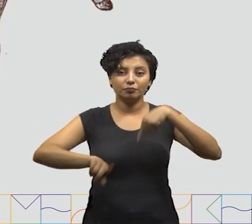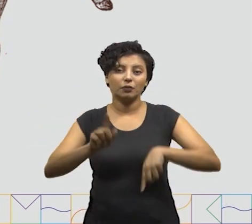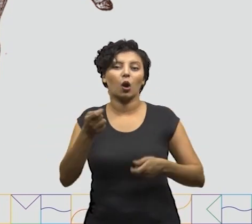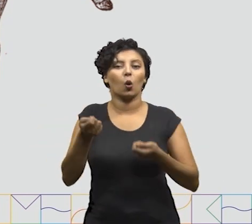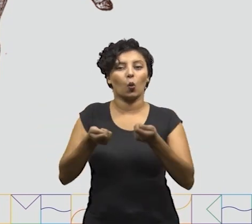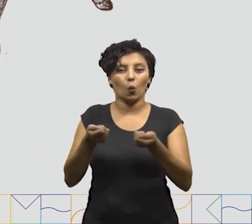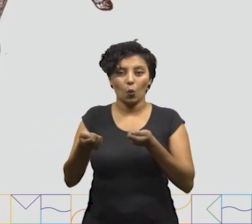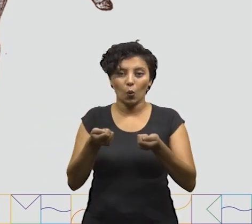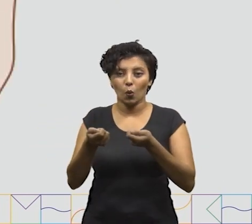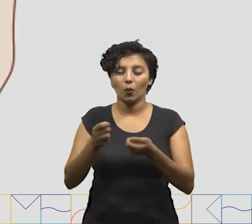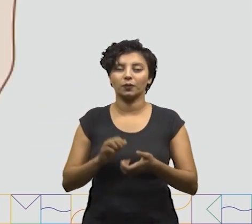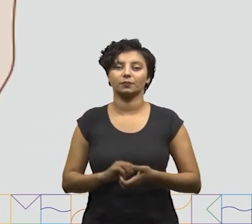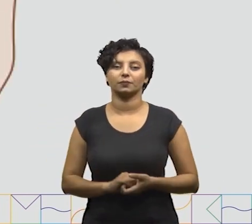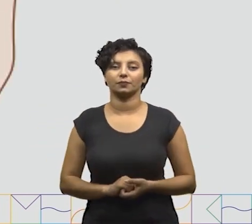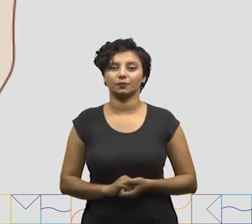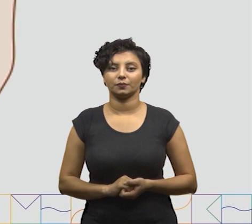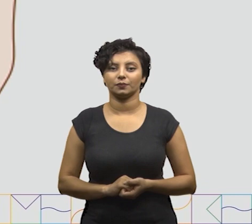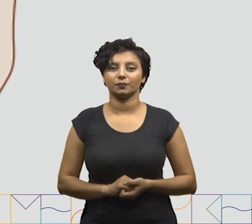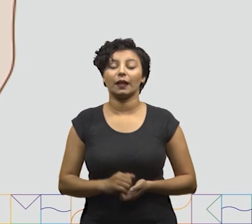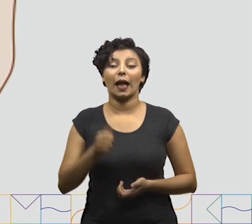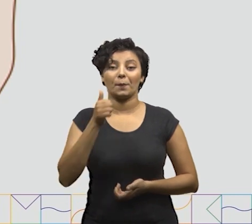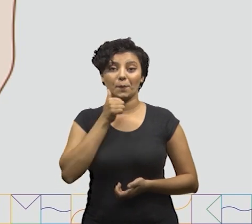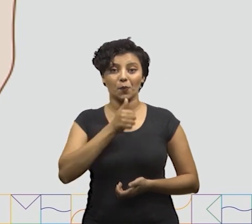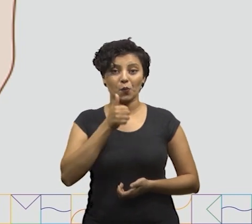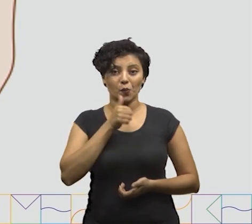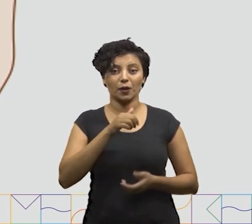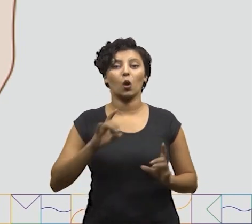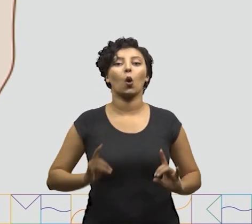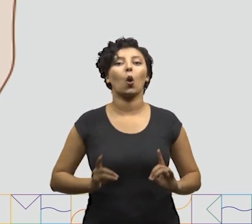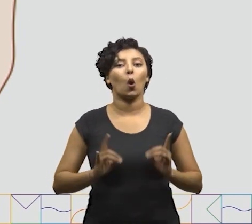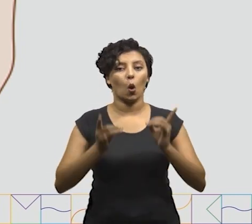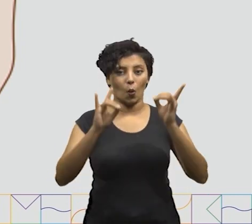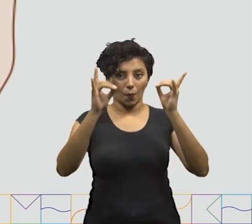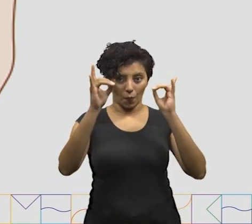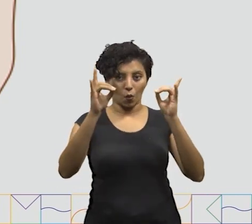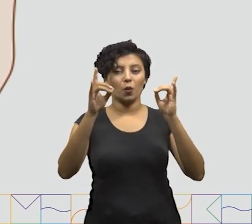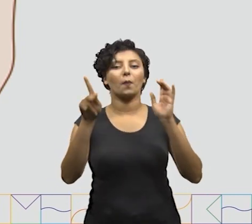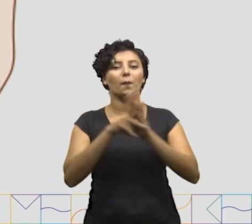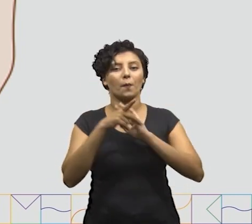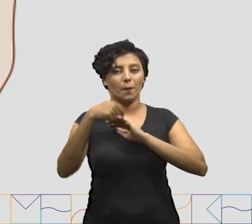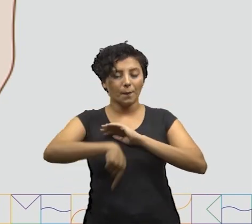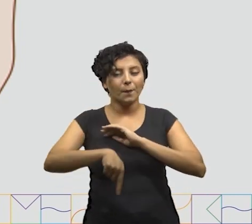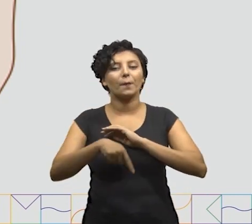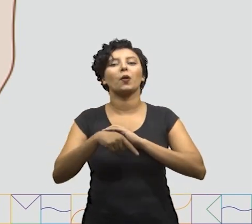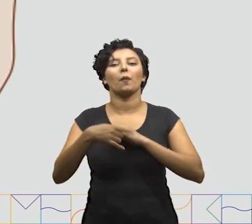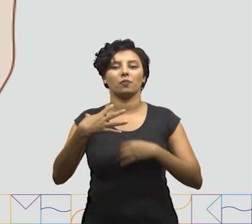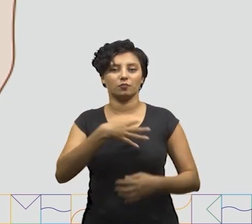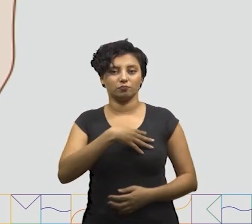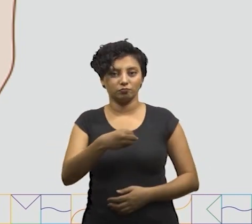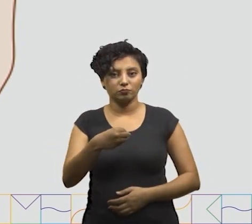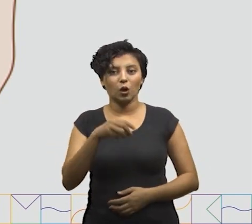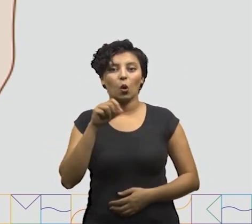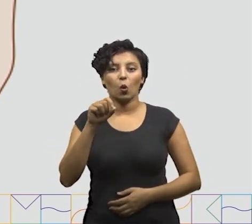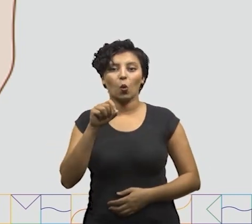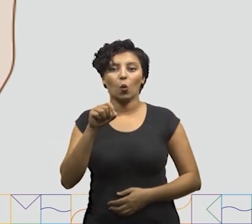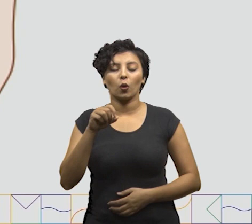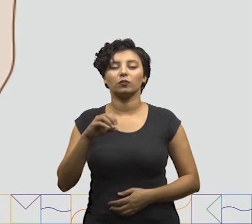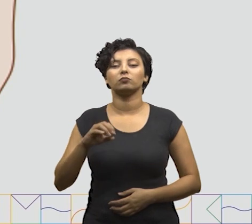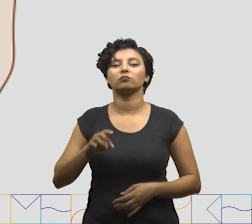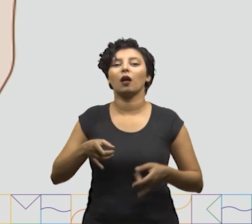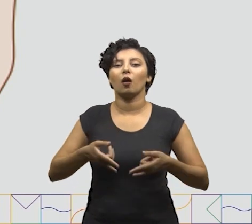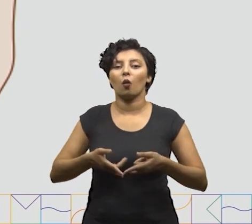é controlado. Nas mulheres, os hormônios sexuais são produzidos em uma glândula